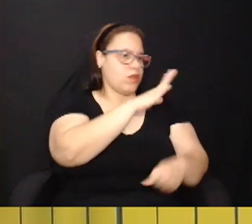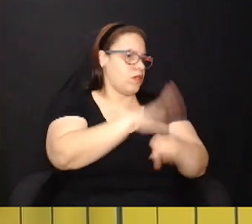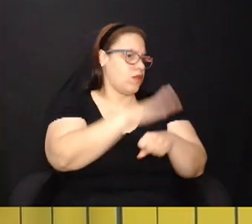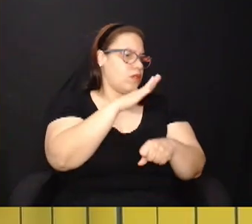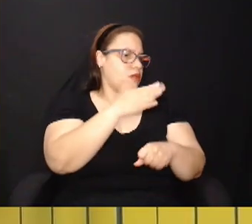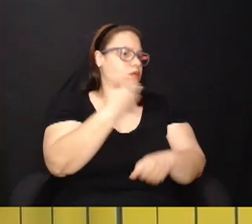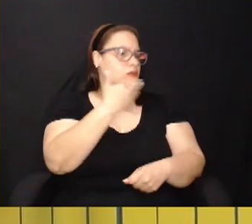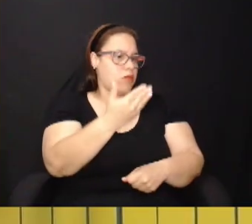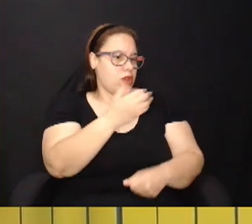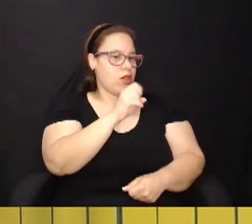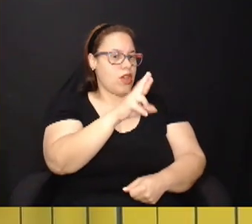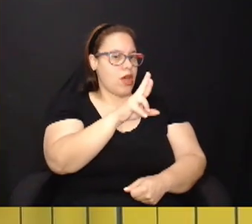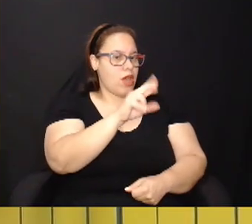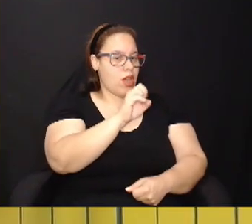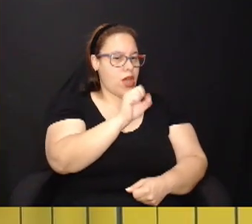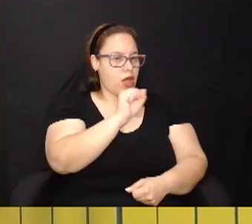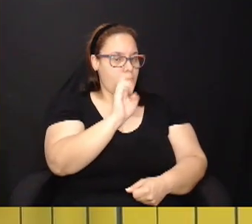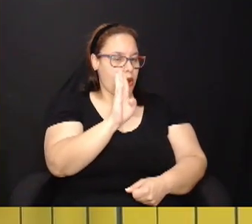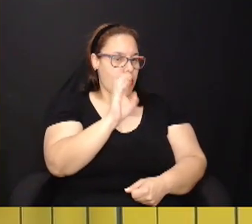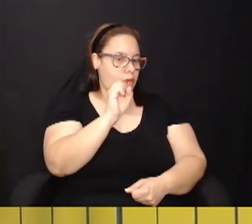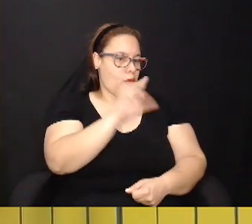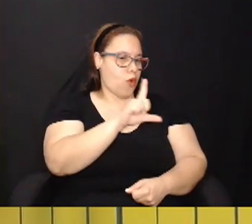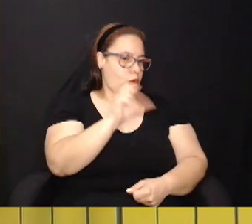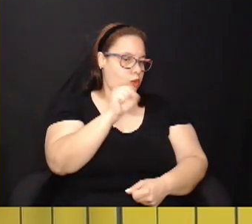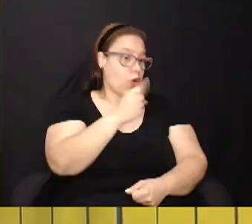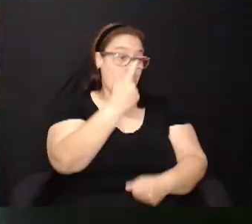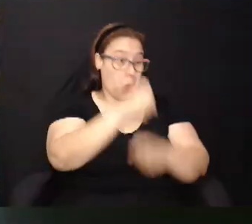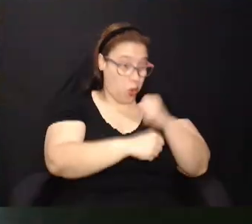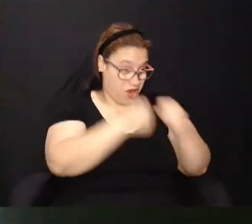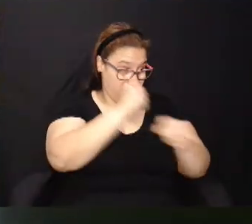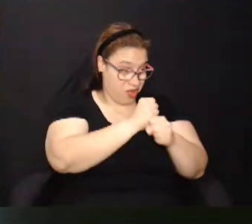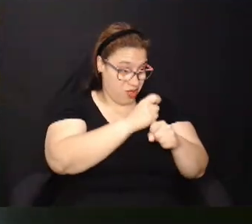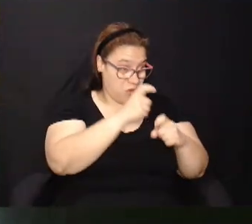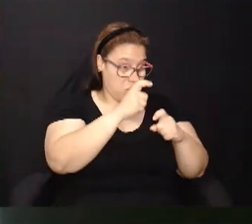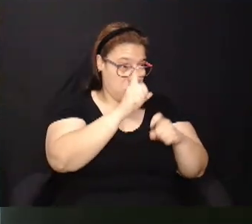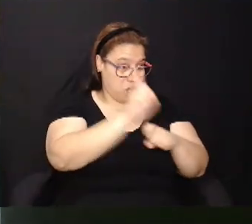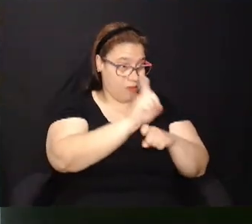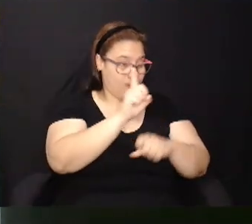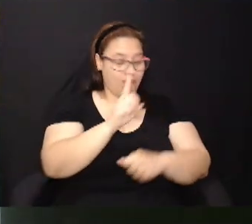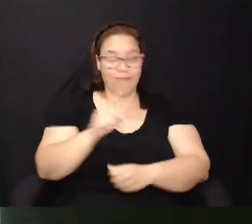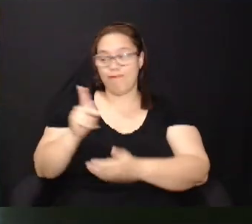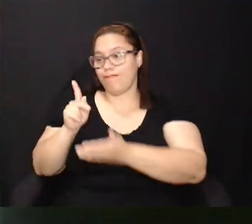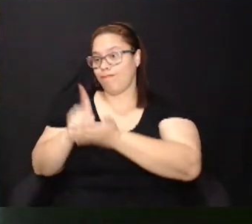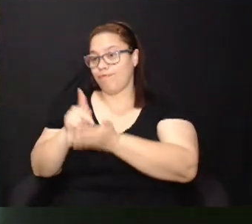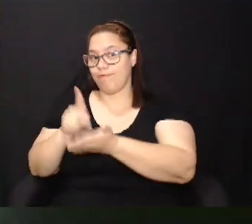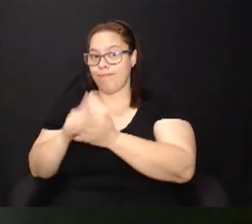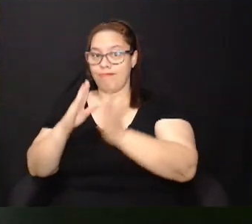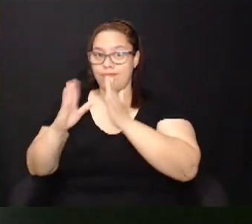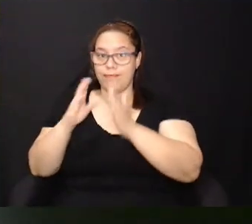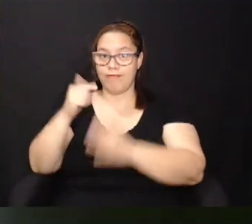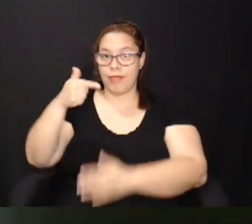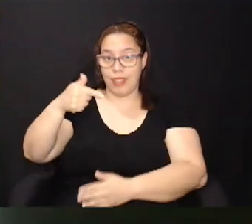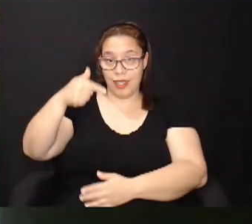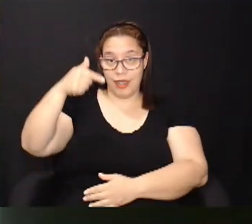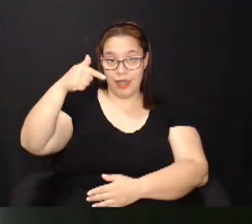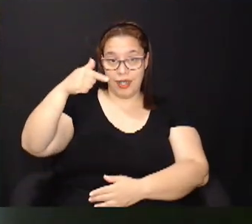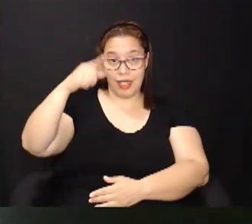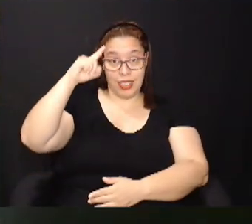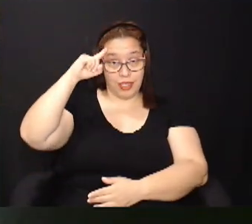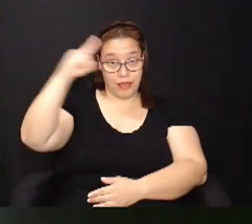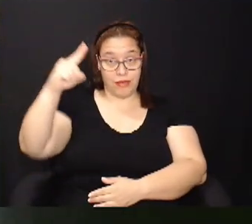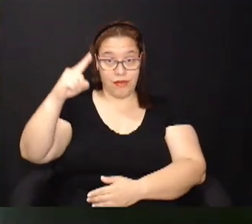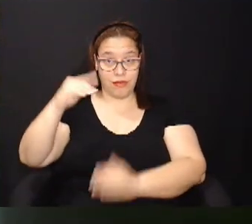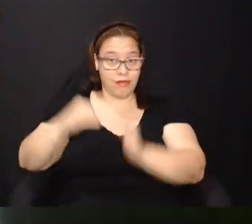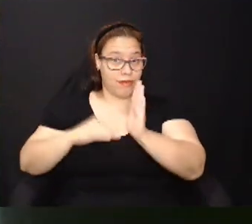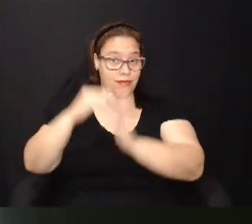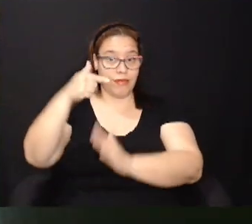ou aconteceu alguma coisa. É um ano mesmo? É isso, doutor? Na verdade, esse prazo é de 7 dias, tá? Qualquer prazo que ultrapassar esses 7 dias